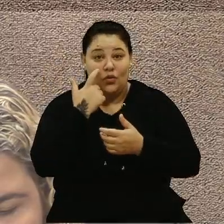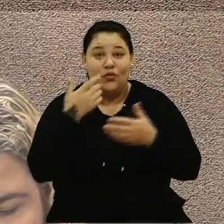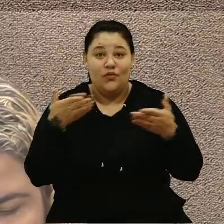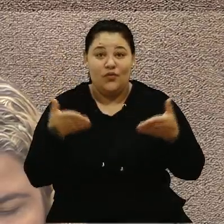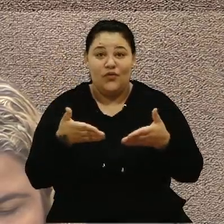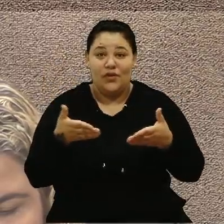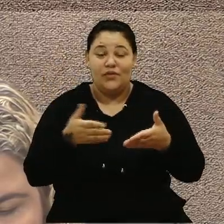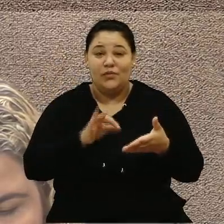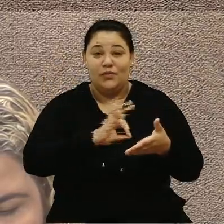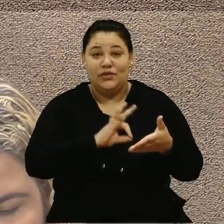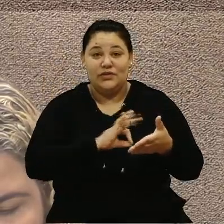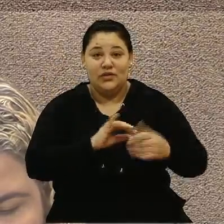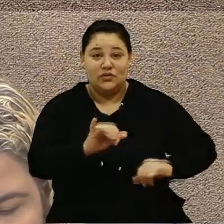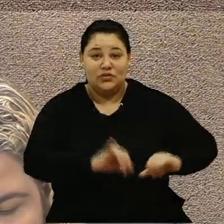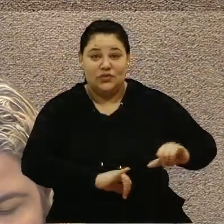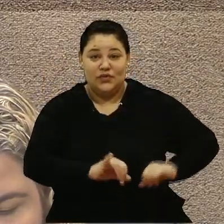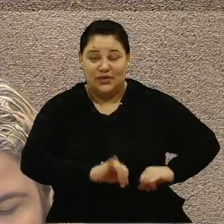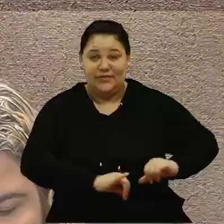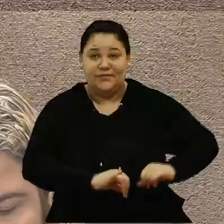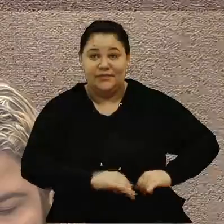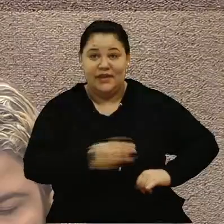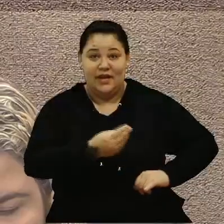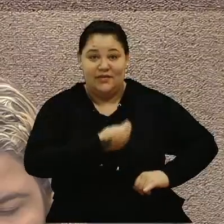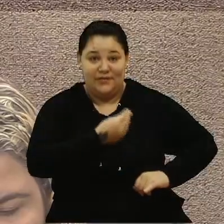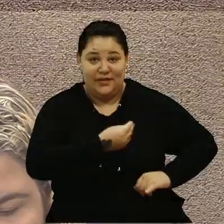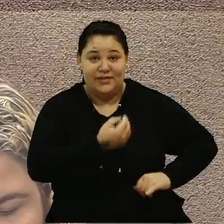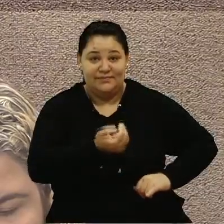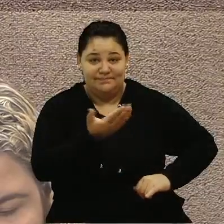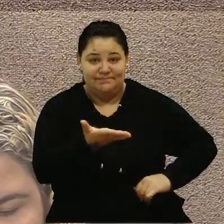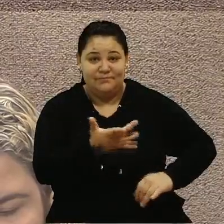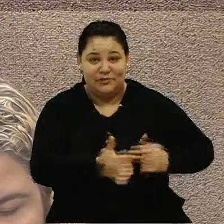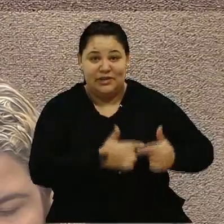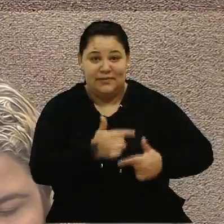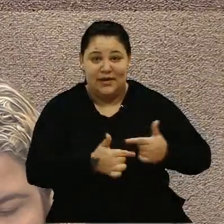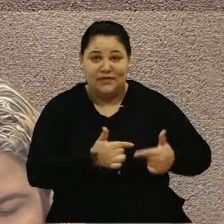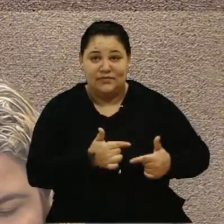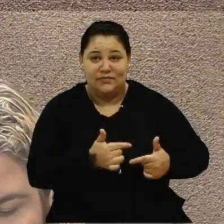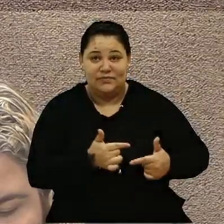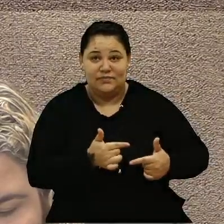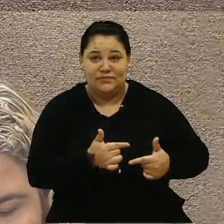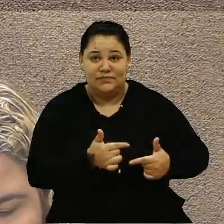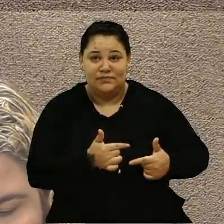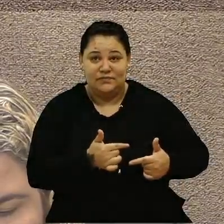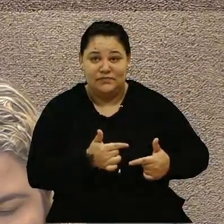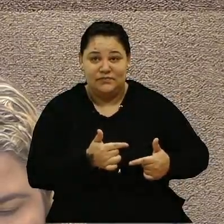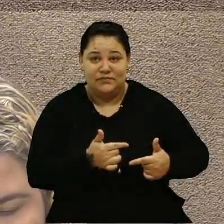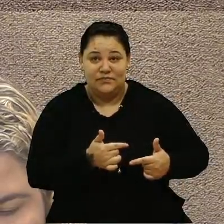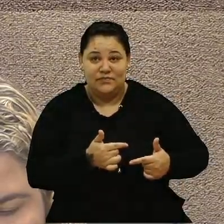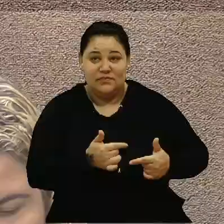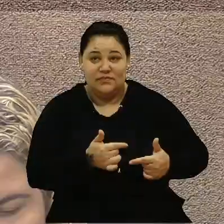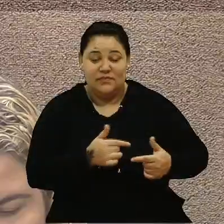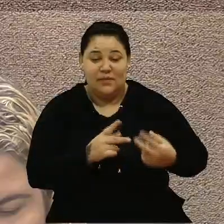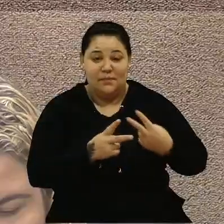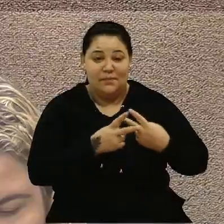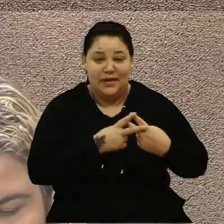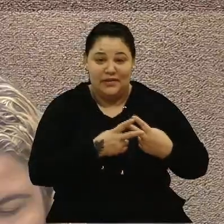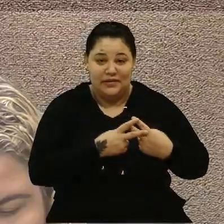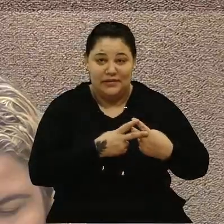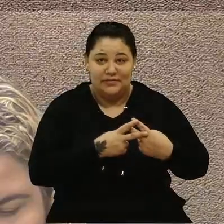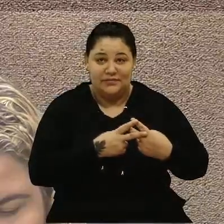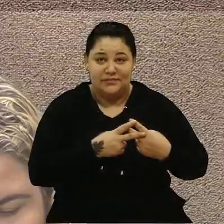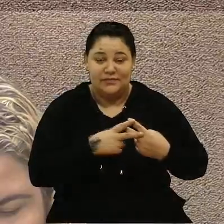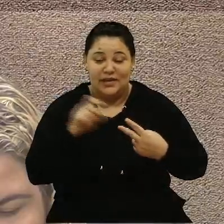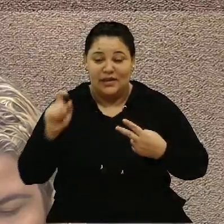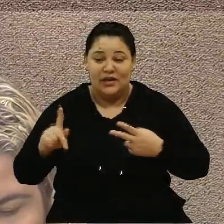a pele, como esse nosso querido que nos deixou, né? Arriscar a pele para prender o bandido, para